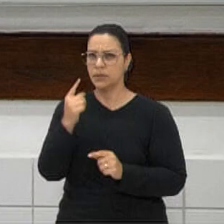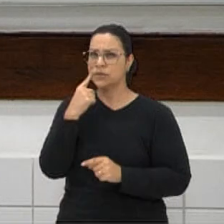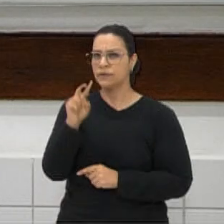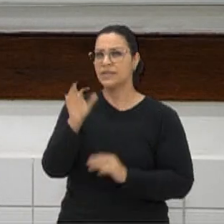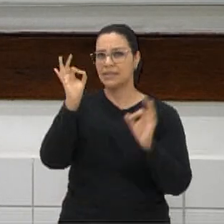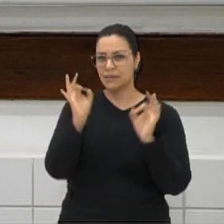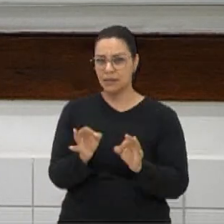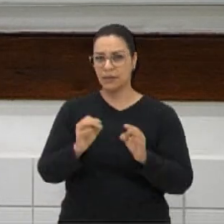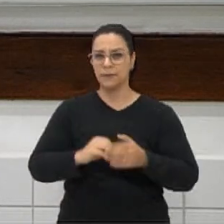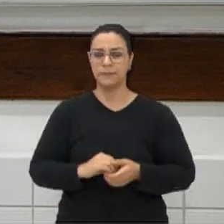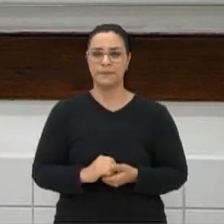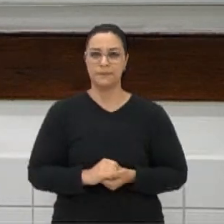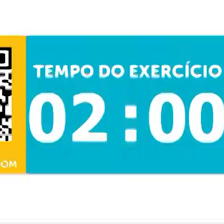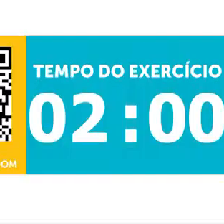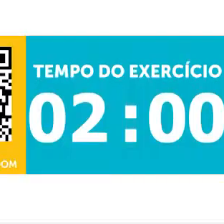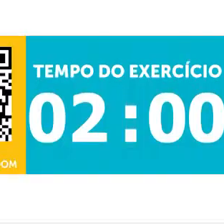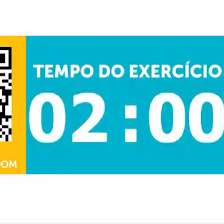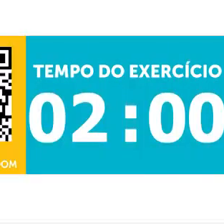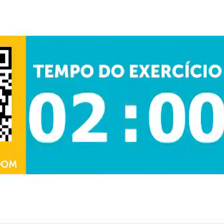ver a resposta dessa questão aqui.